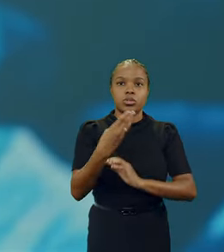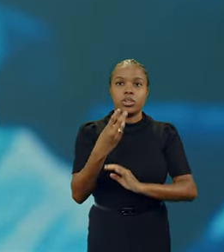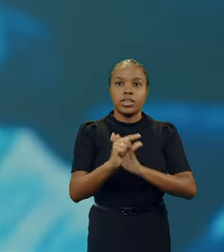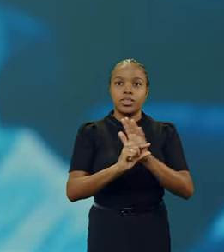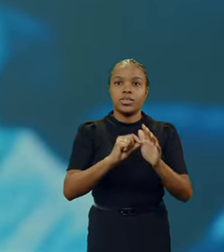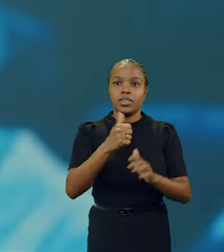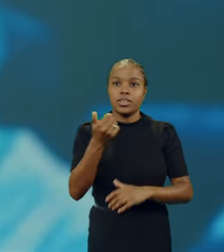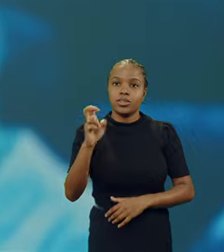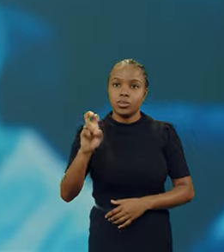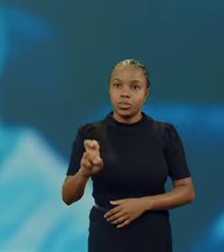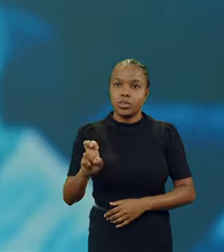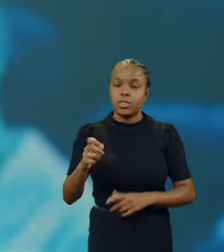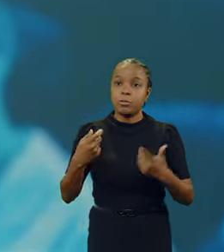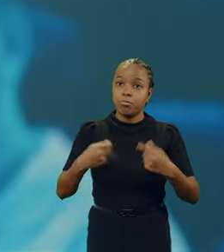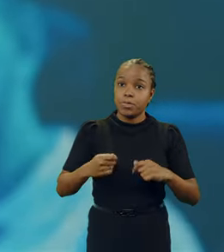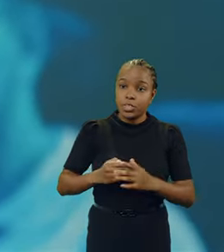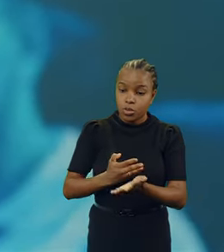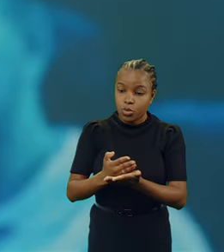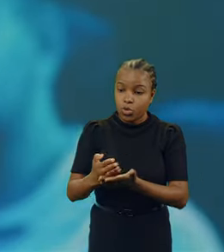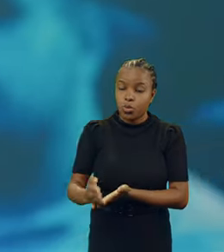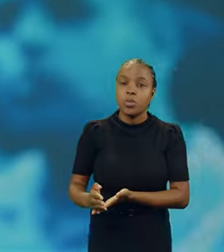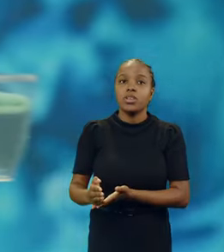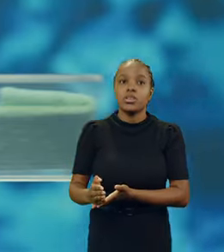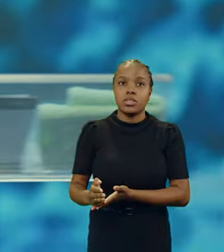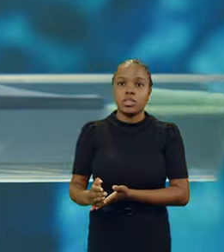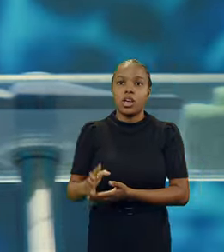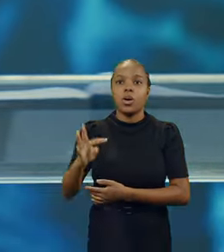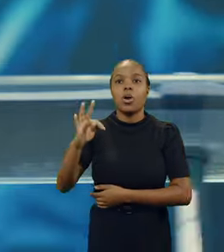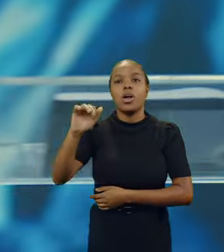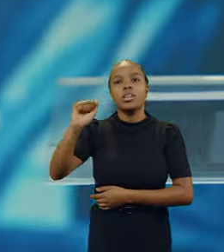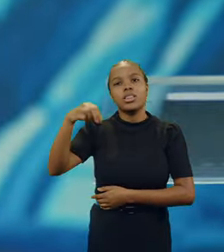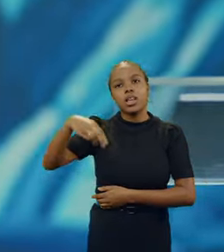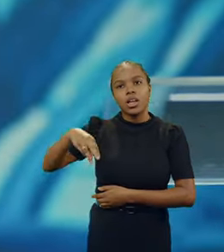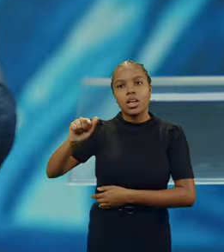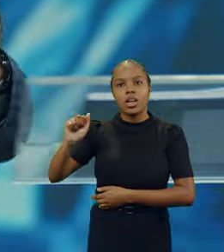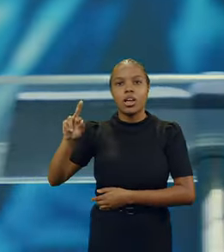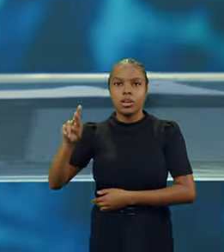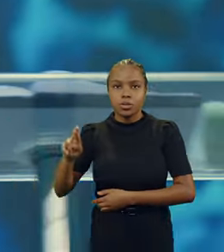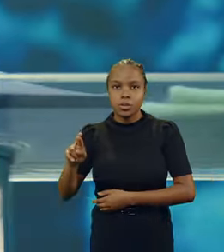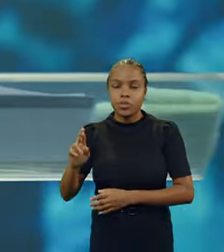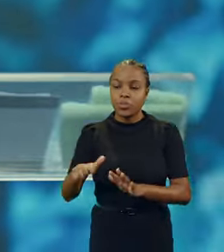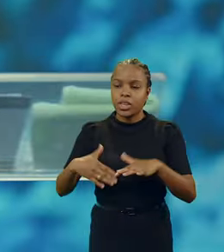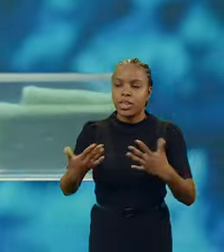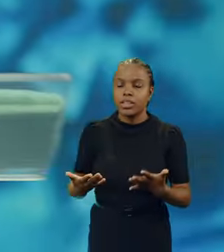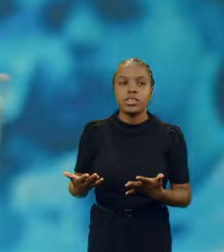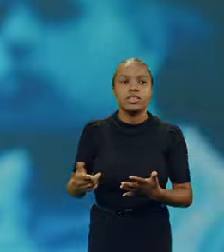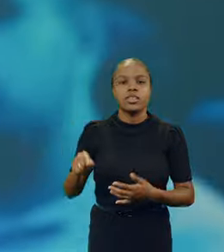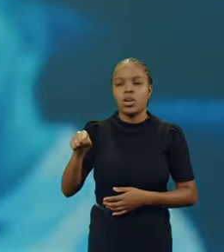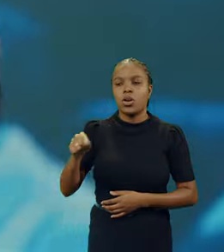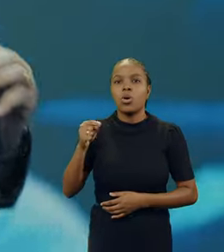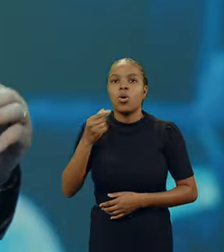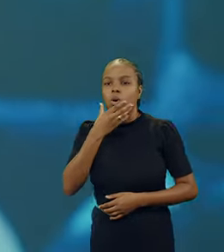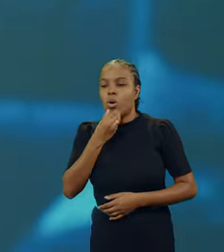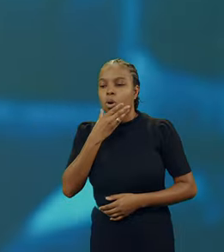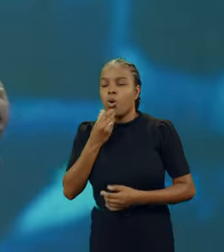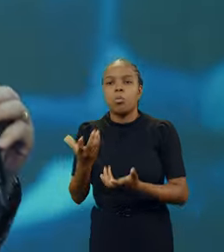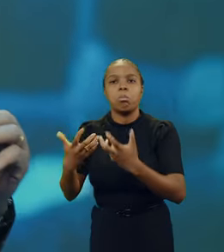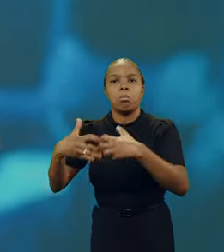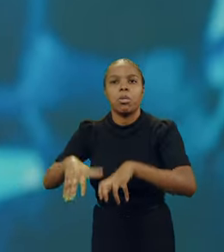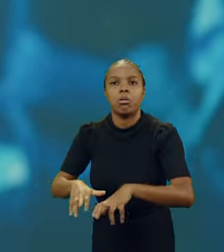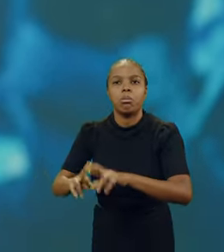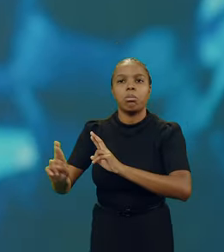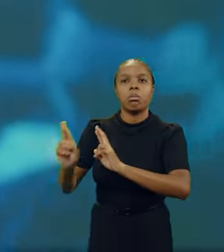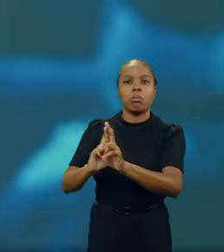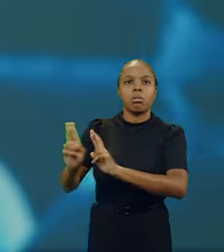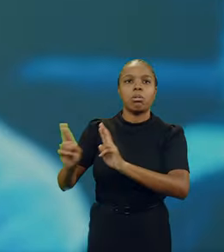Tamar. E quando Er recusa ter relações com Tamar, ele estava simplesmente